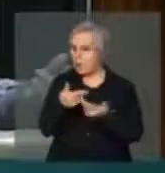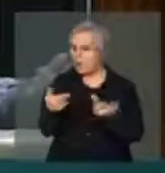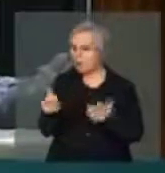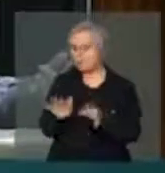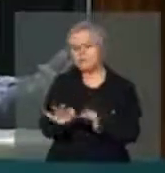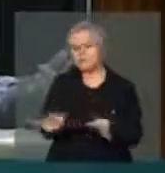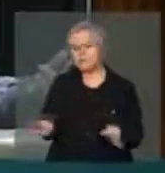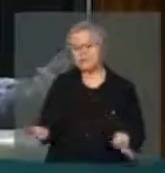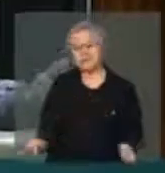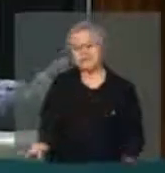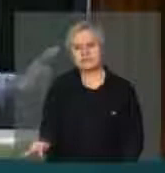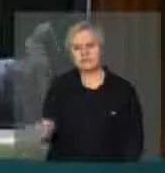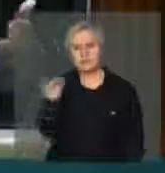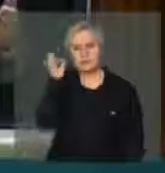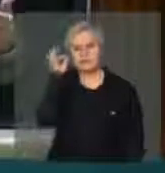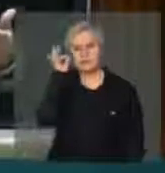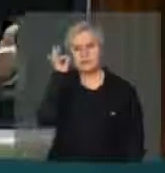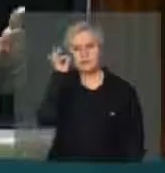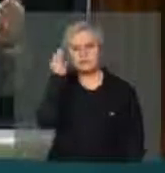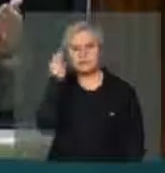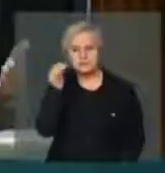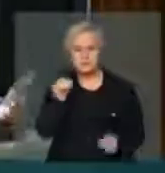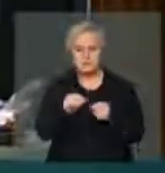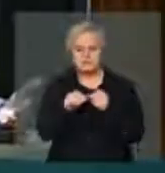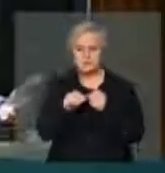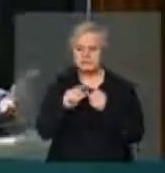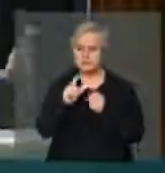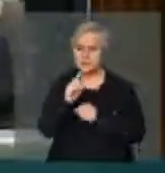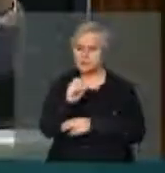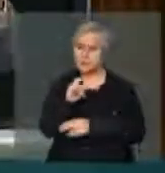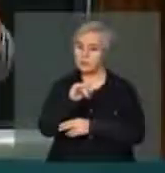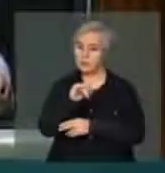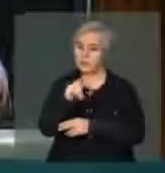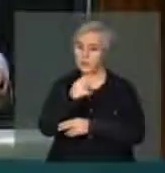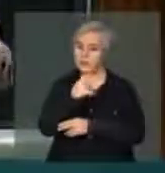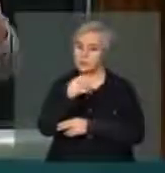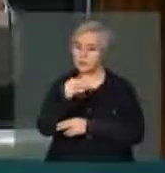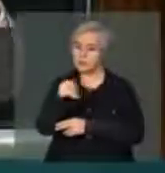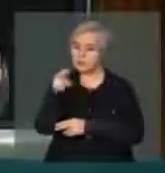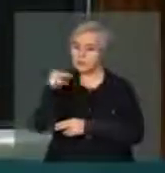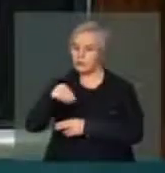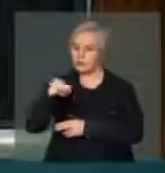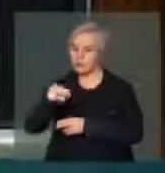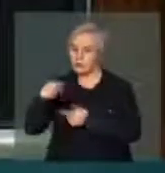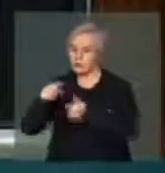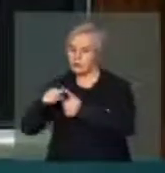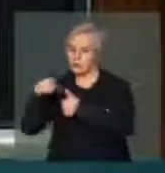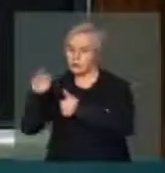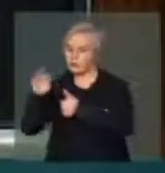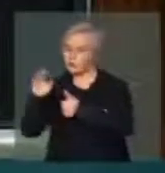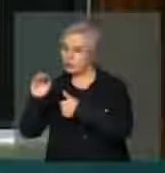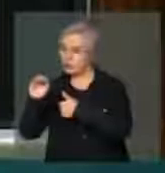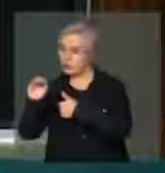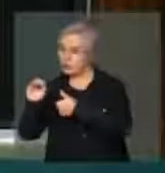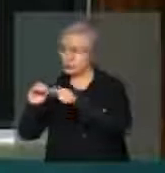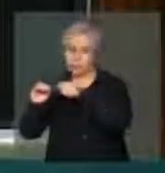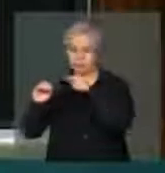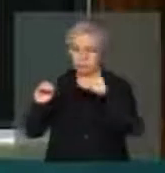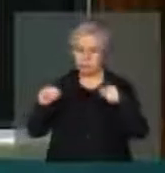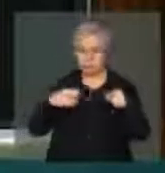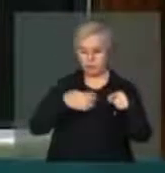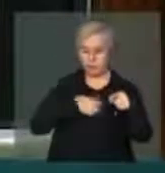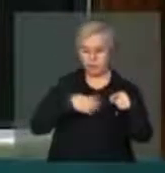pequena fazer um canal de 200 quilômetros de Tocantins para a Bahia, e lá vai sair em Santa